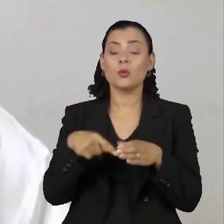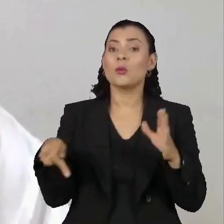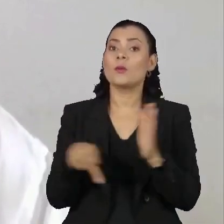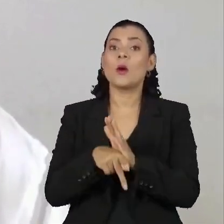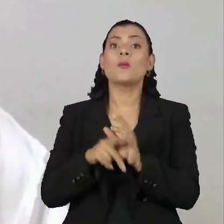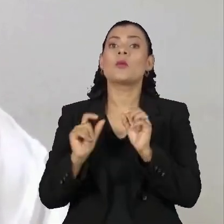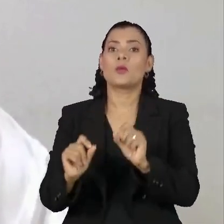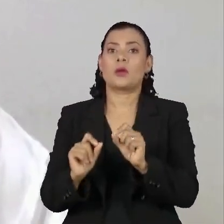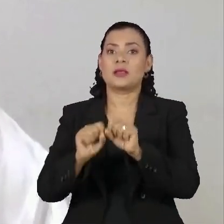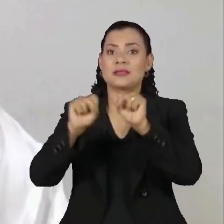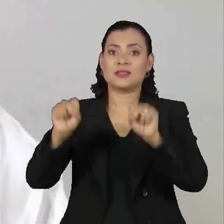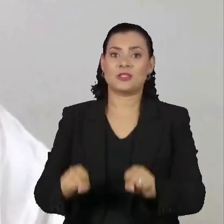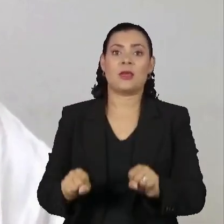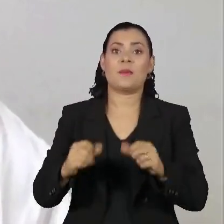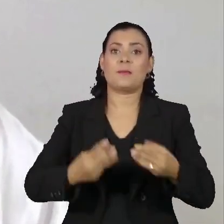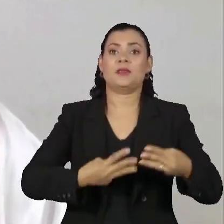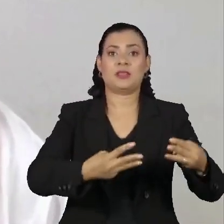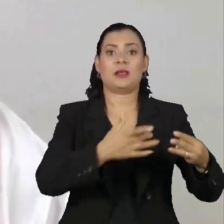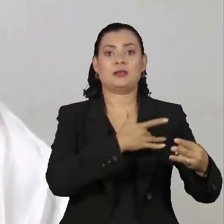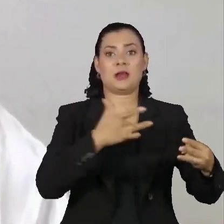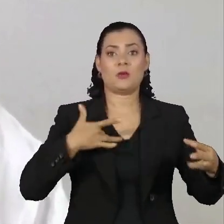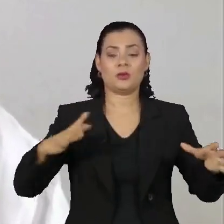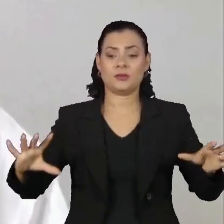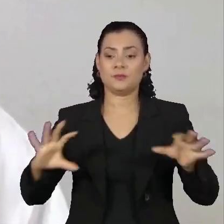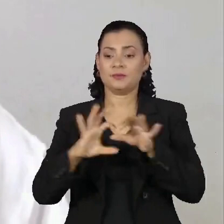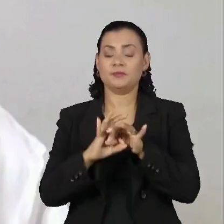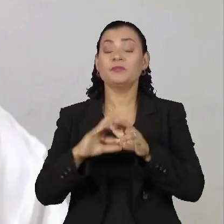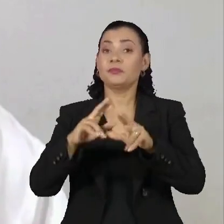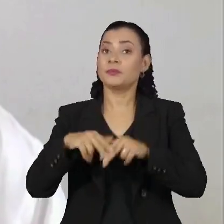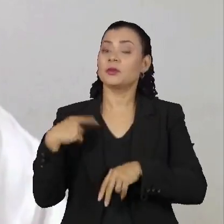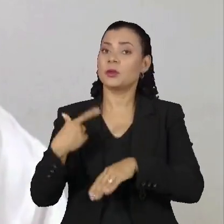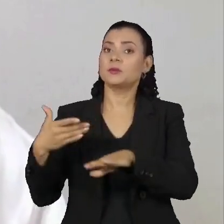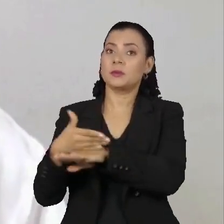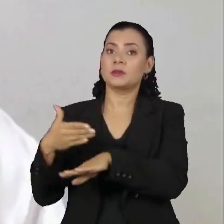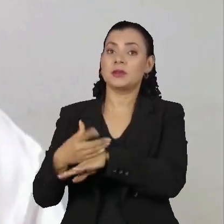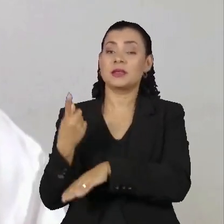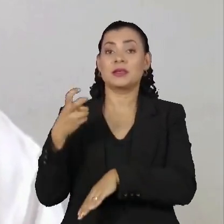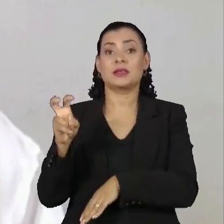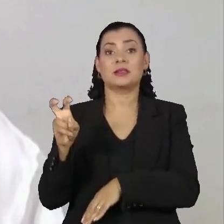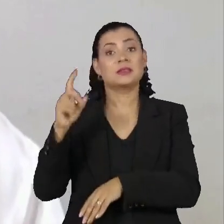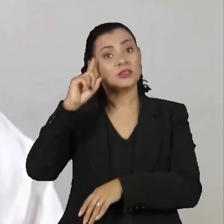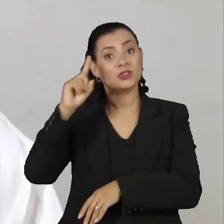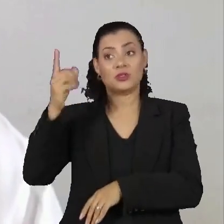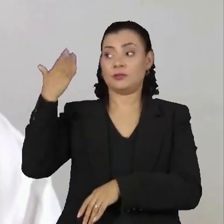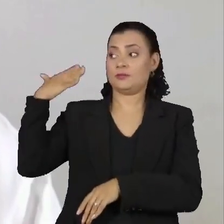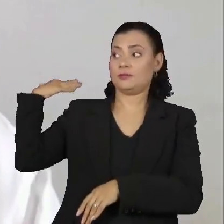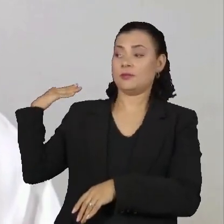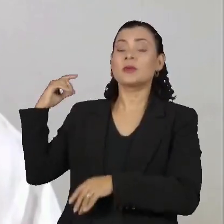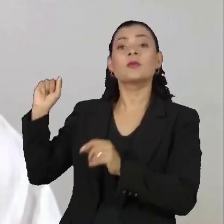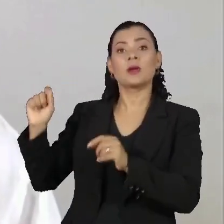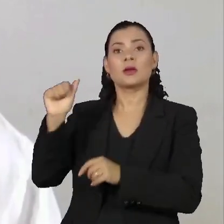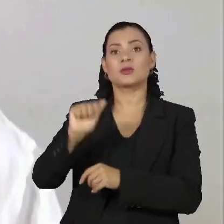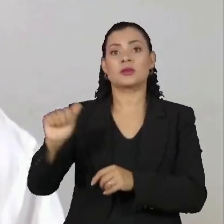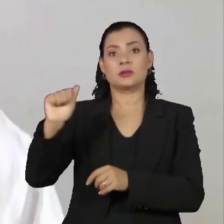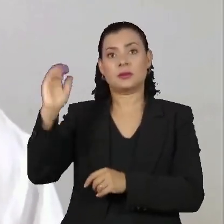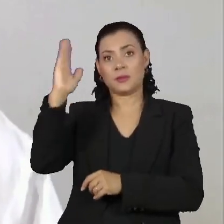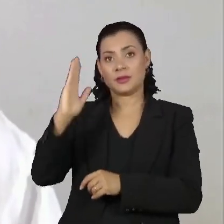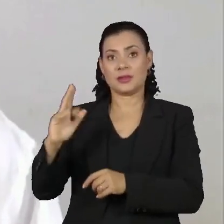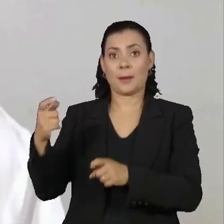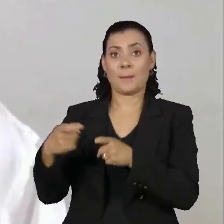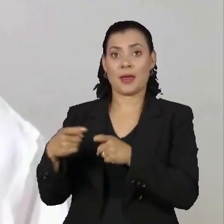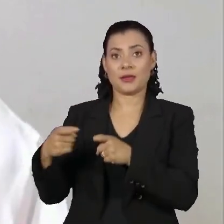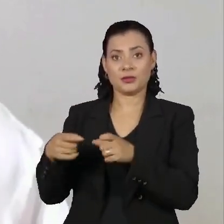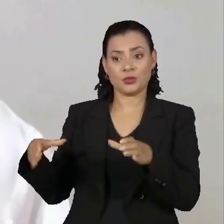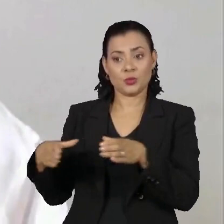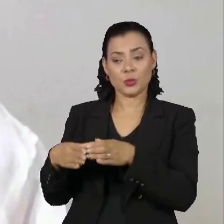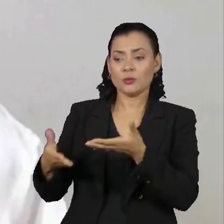ligado diretamente ao Ministério da Saúde. Nós participamos, há 15 dias atrás, de uma reunião com a Associação Médica Brasileira,